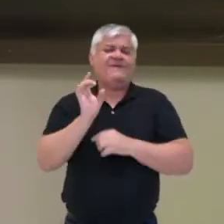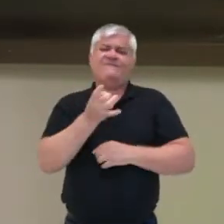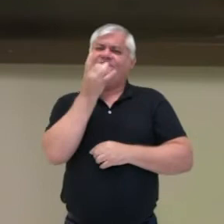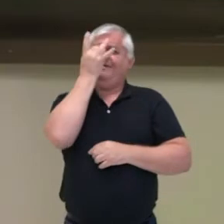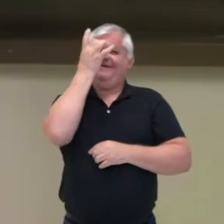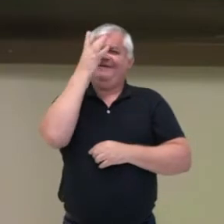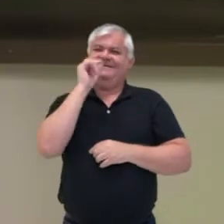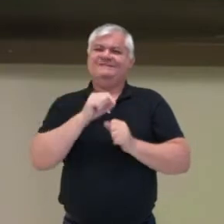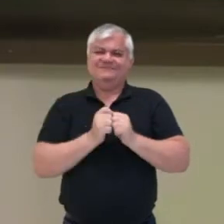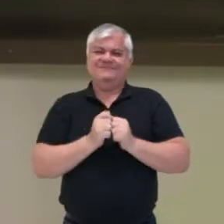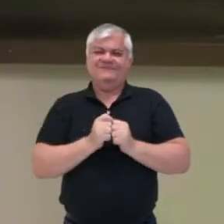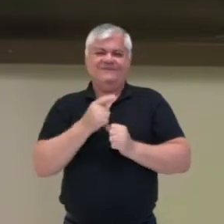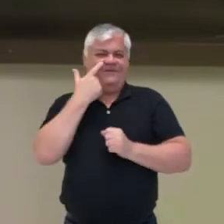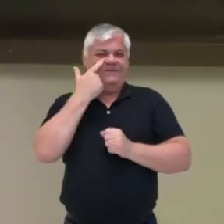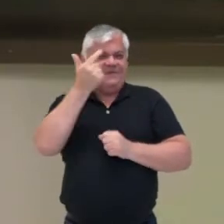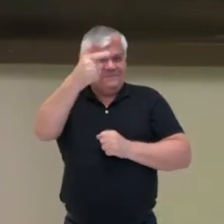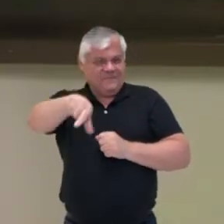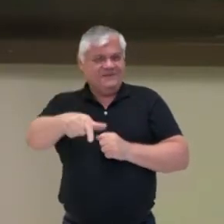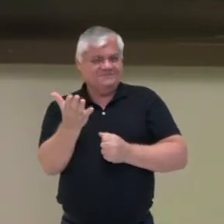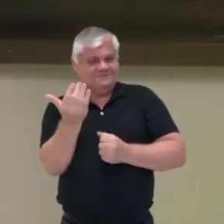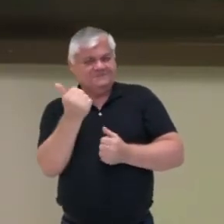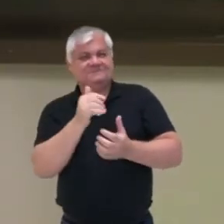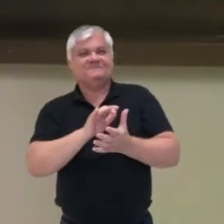fácil. Vamos ver algumas aplicações aqui?